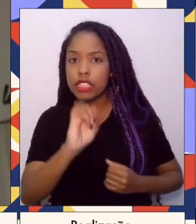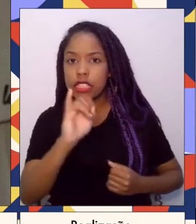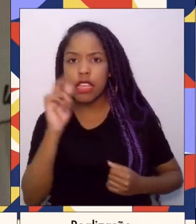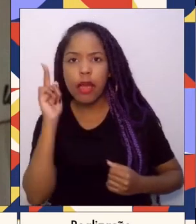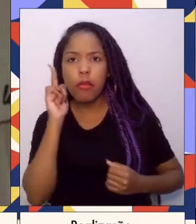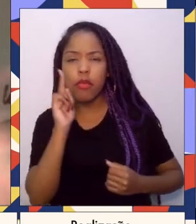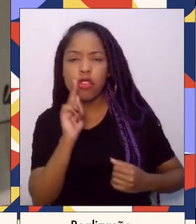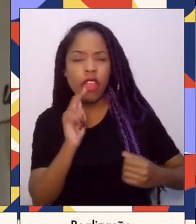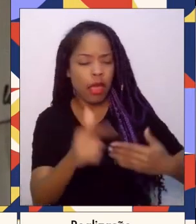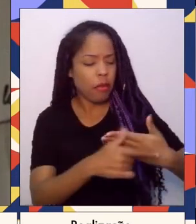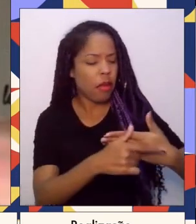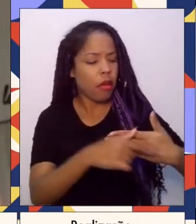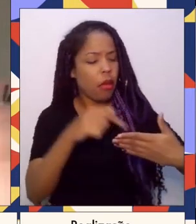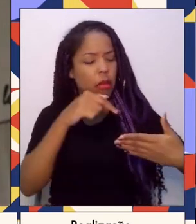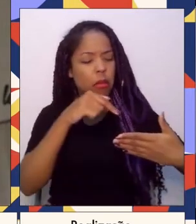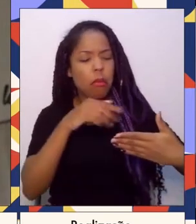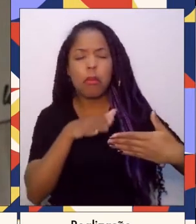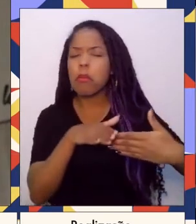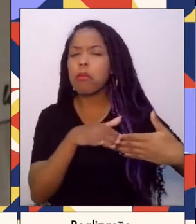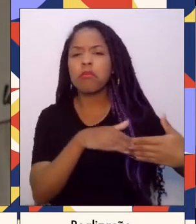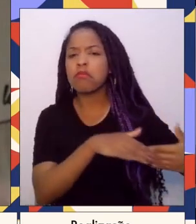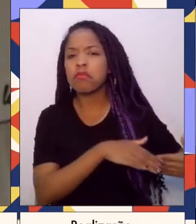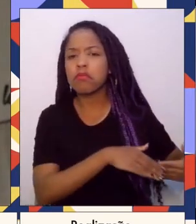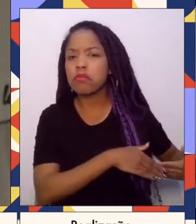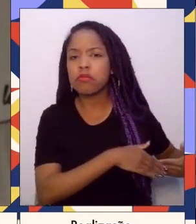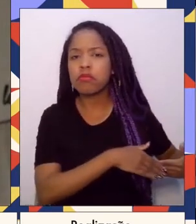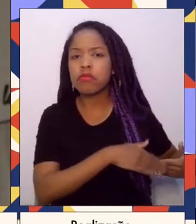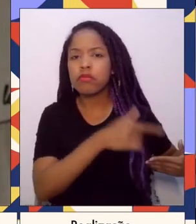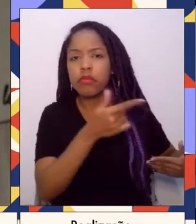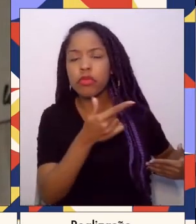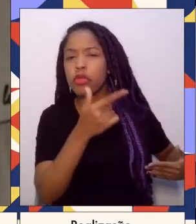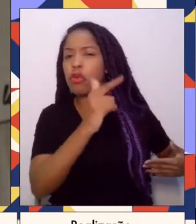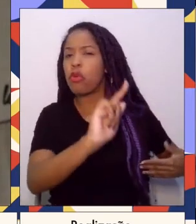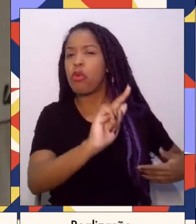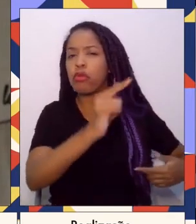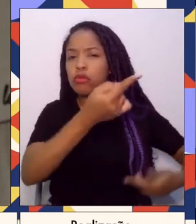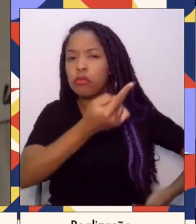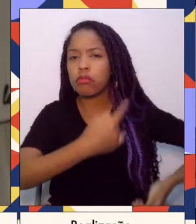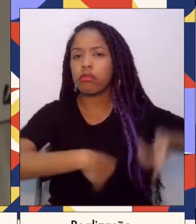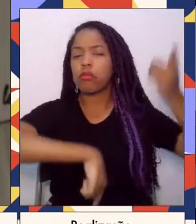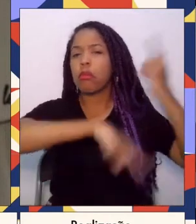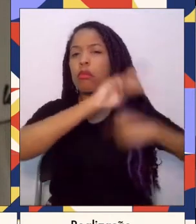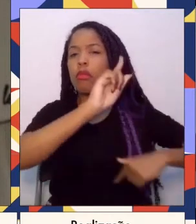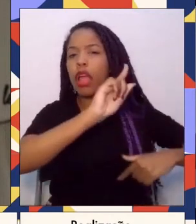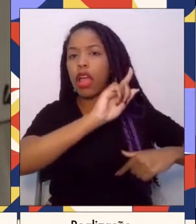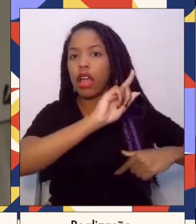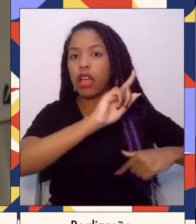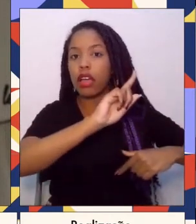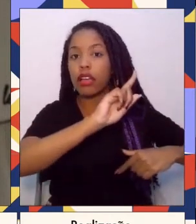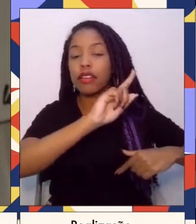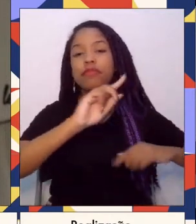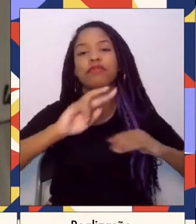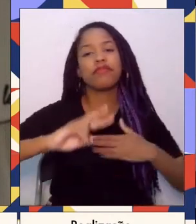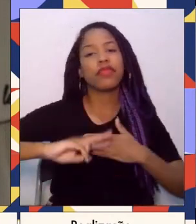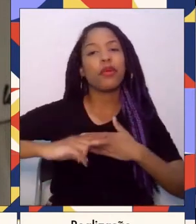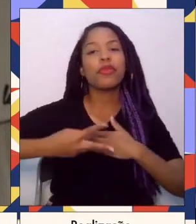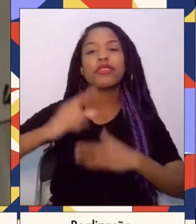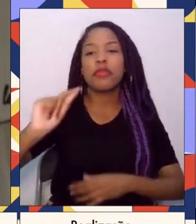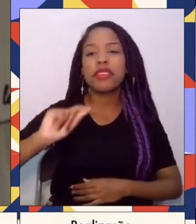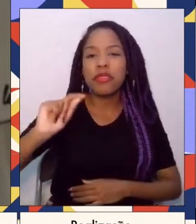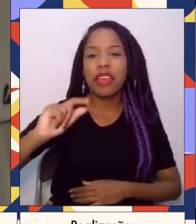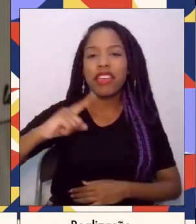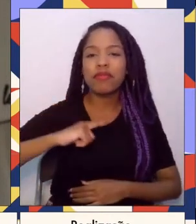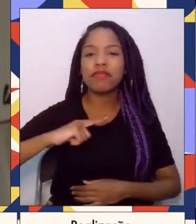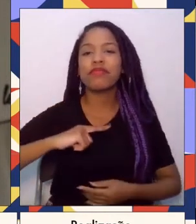esse esse pré entendimento esse pré-conceitos e esses estereótipos a consequência são são esses ataques